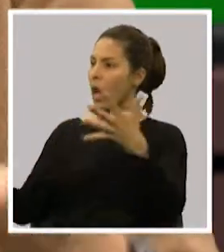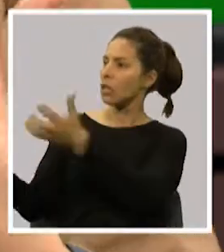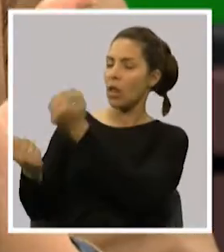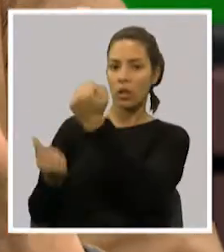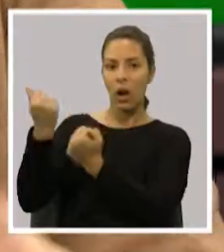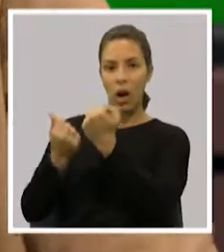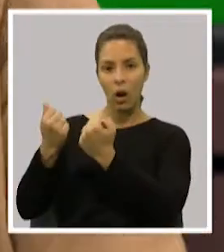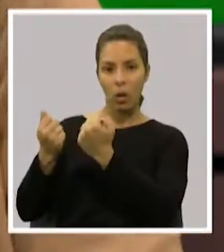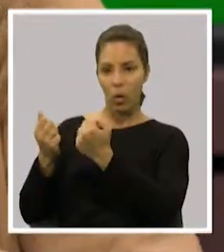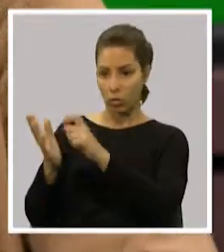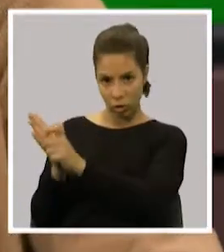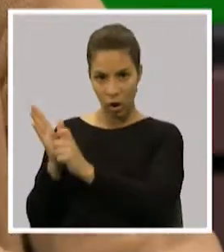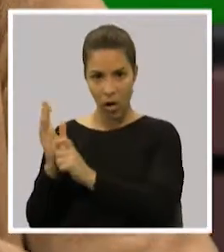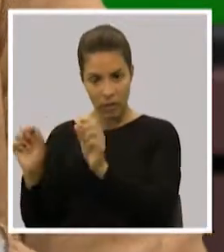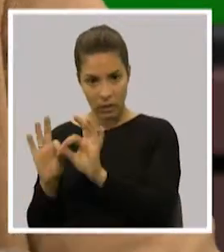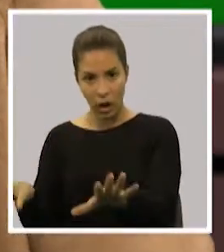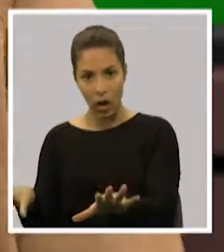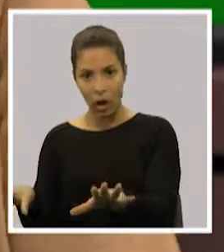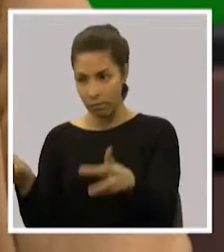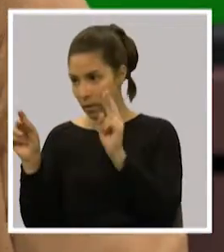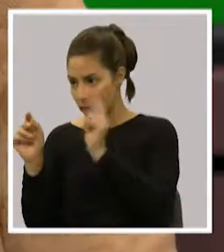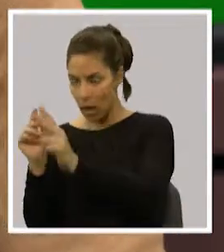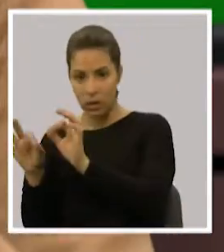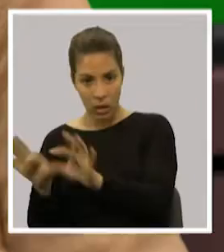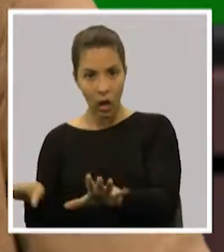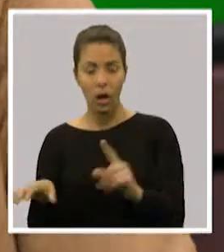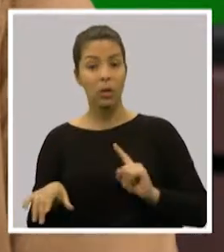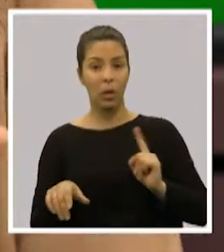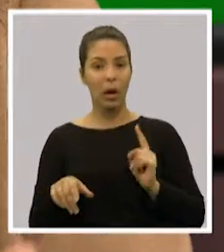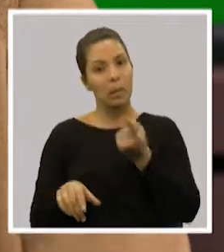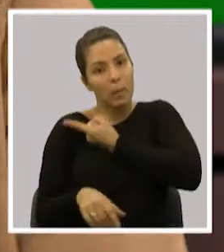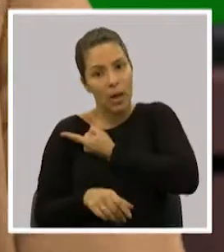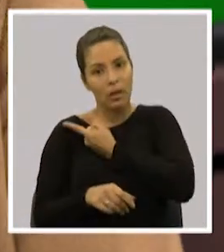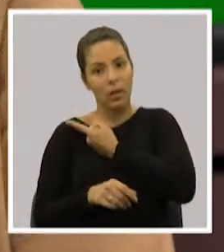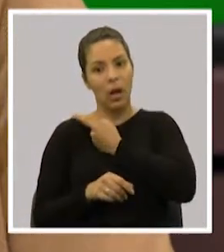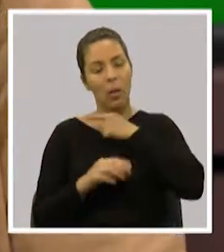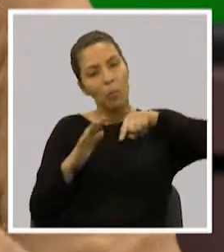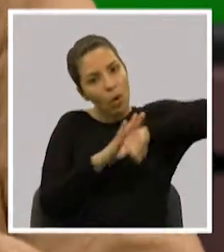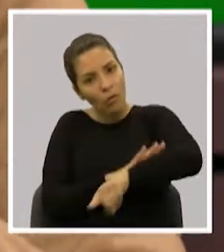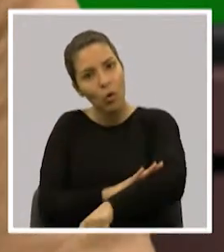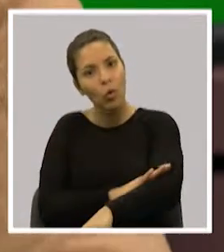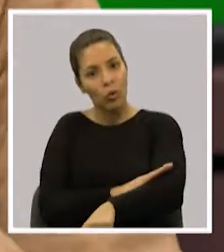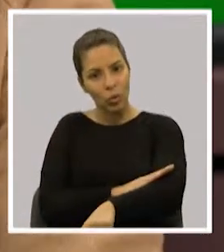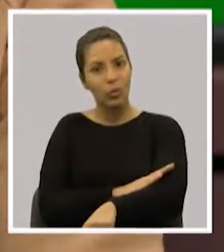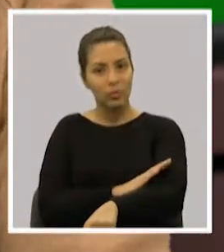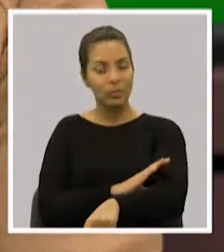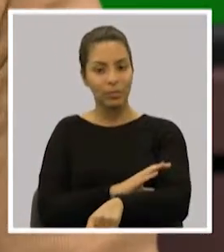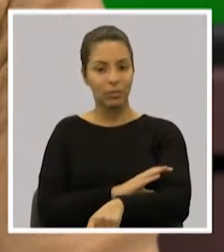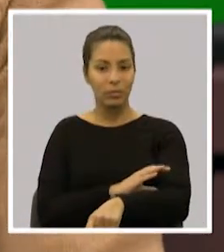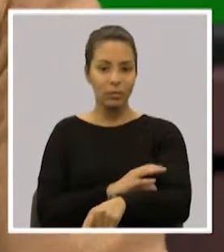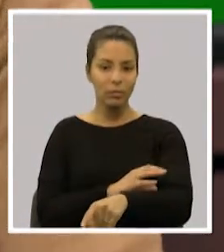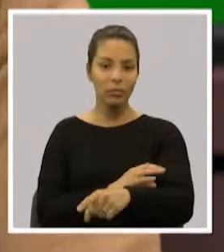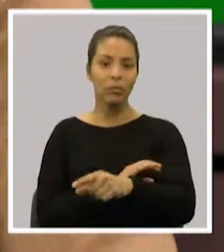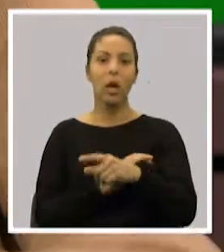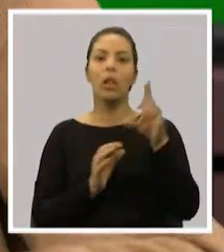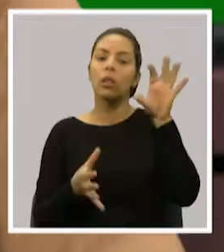de rodoviário. Quer dizer, tem uma série de leituras que muitas vezes é preciso saber ler nas entrelinhas. Portanto, tem um lastro,